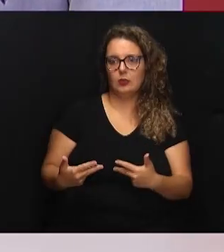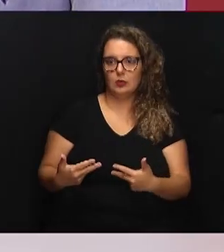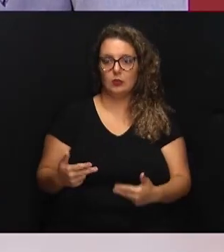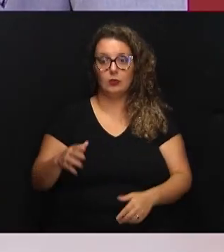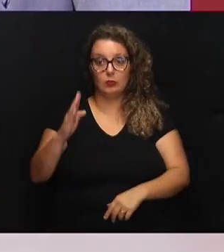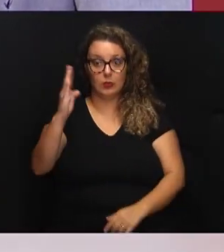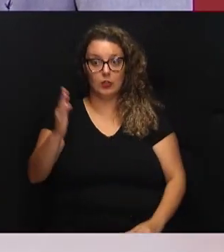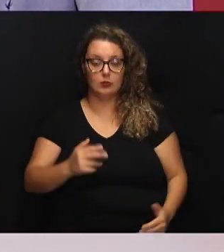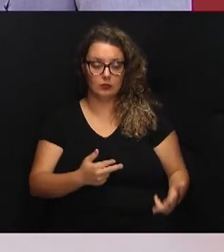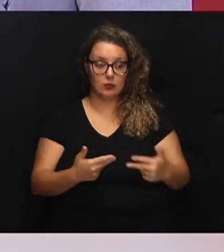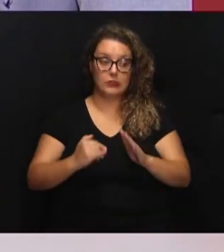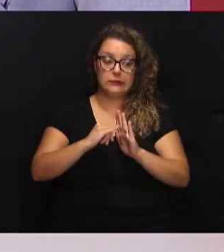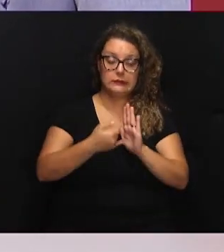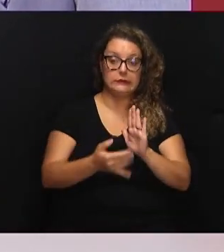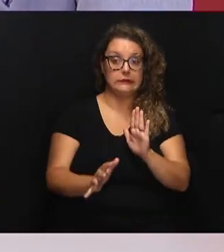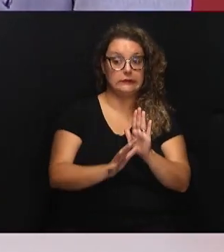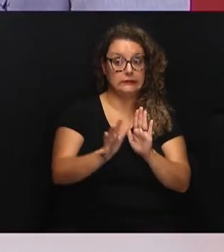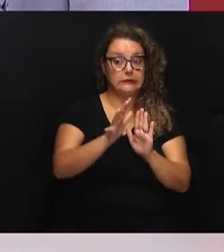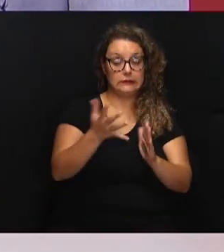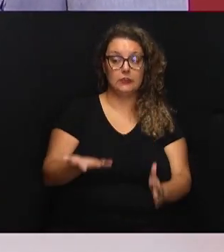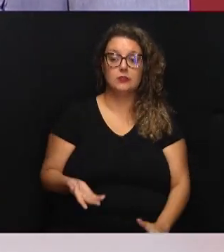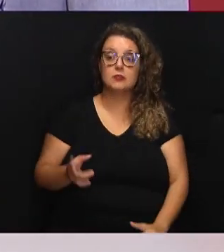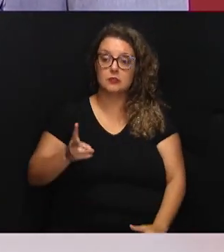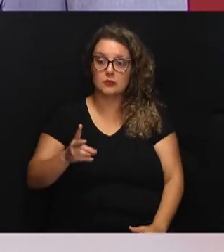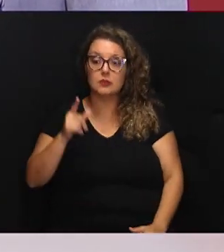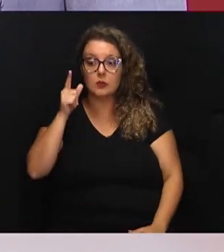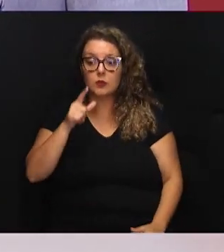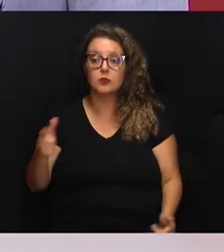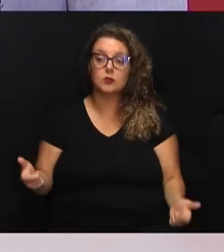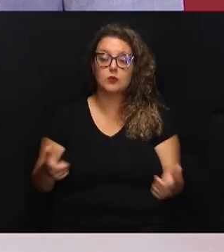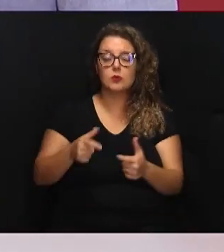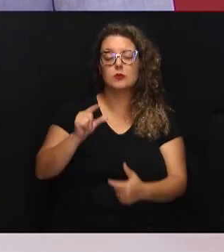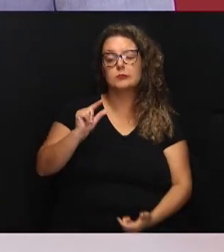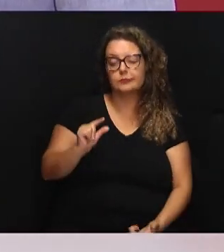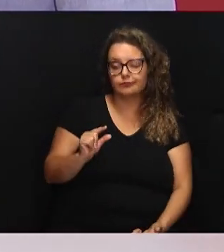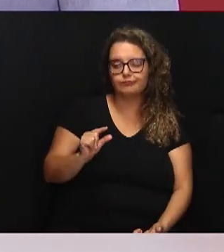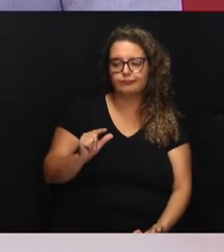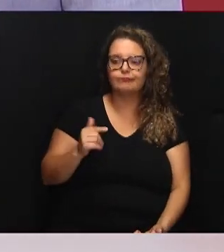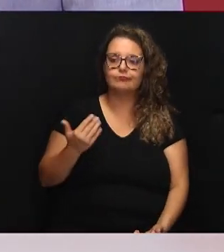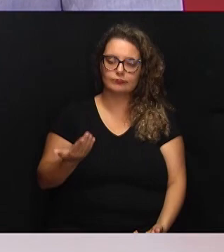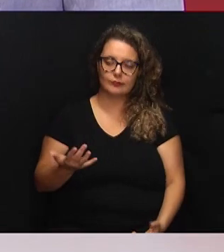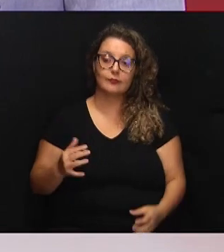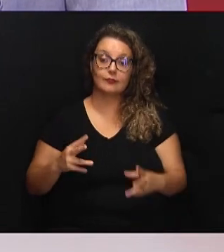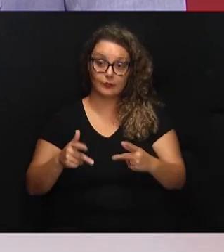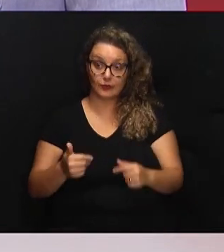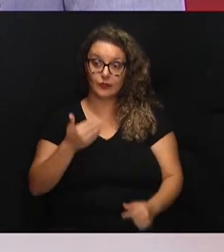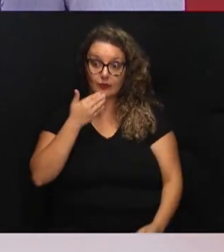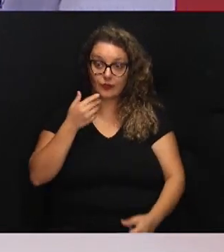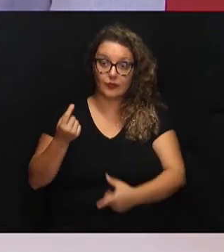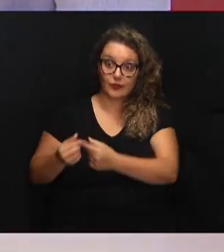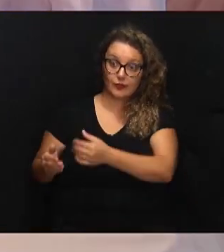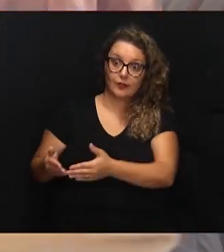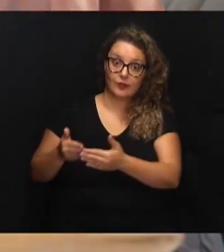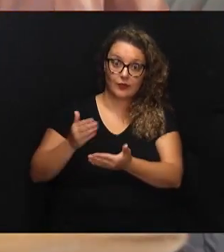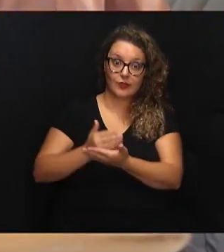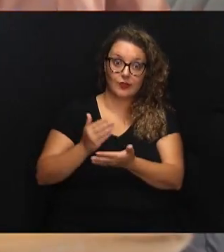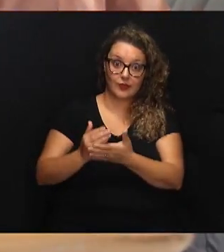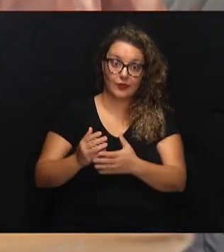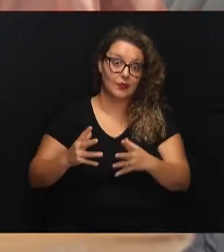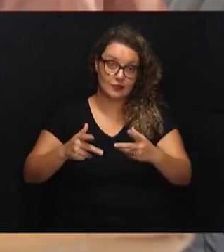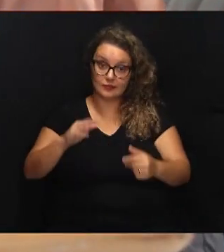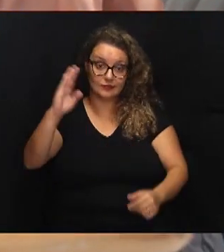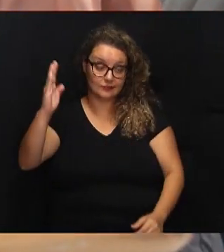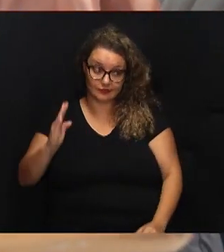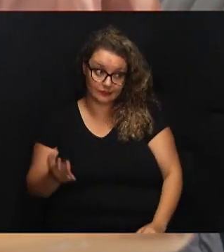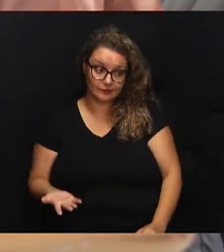taxas de juros muito altas e toda vez que você consegue reduzir um pouquinho, né? Todo mundo que pega dinheiro emprestado, como todo mundo no Brasil,